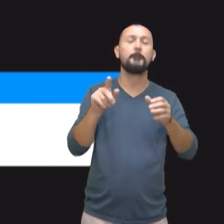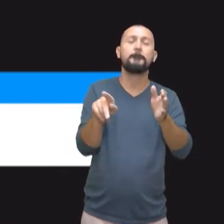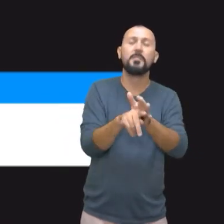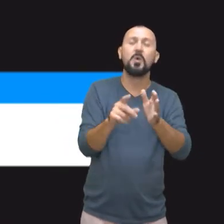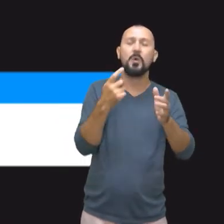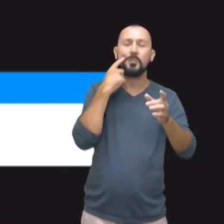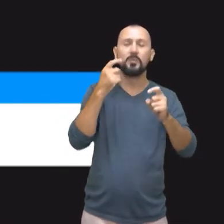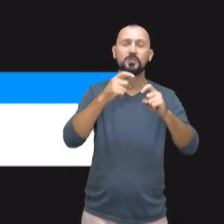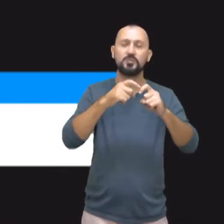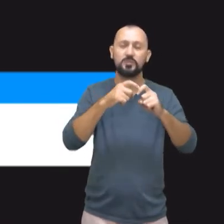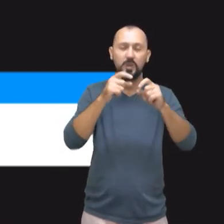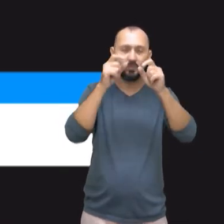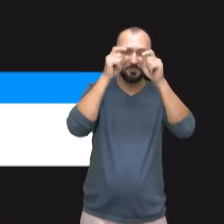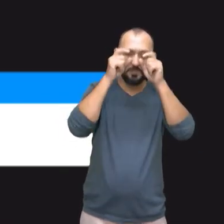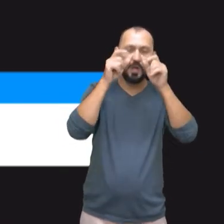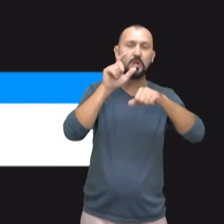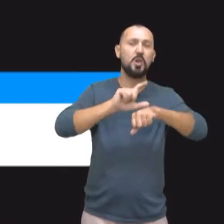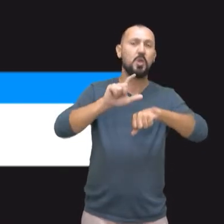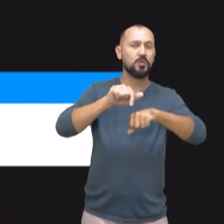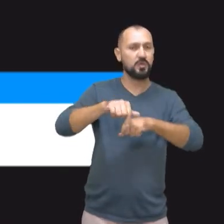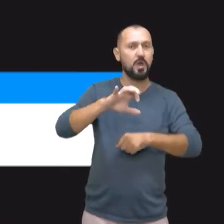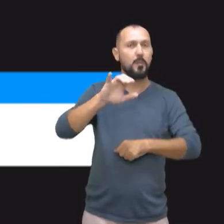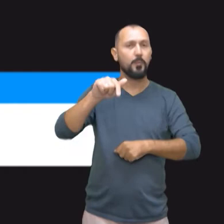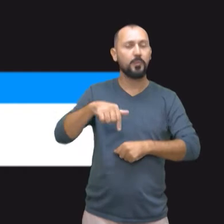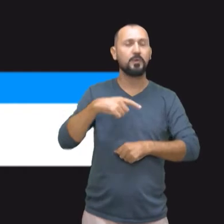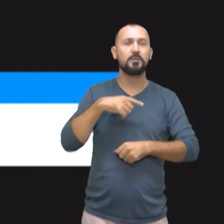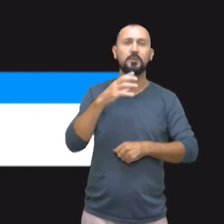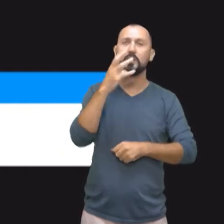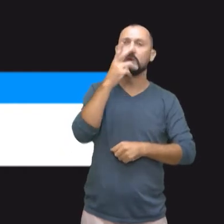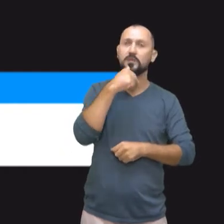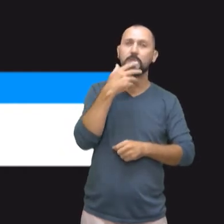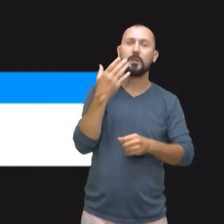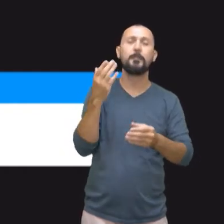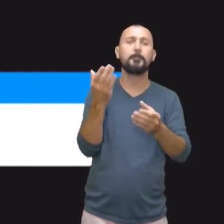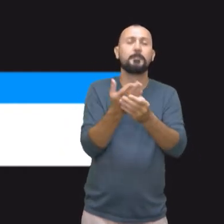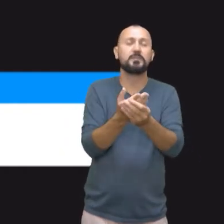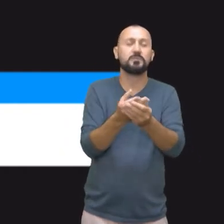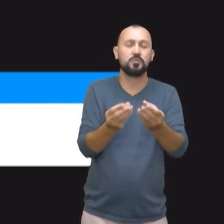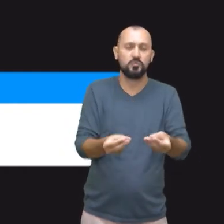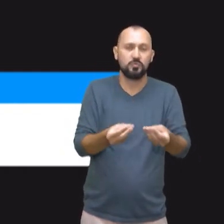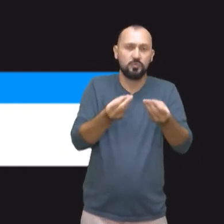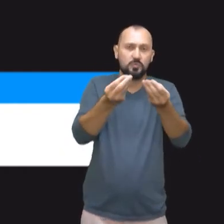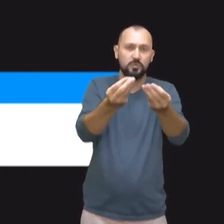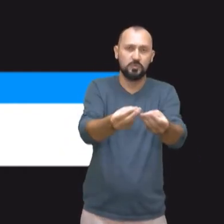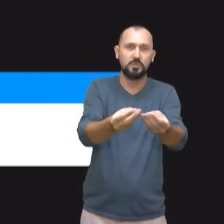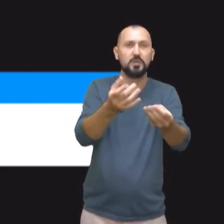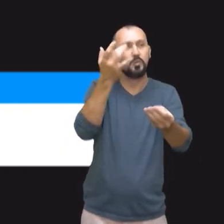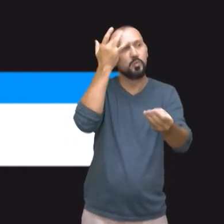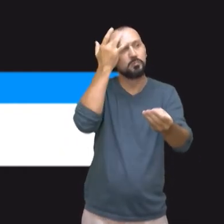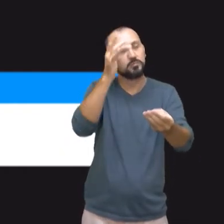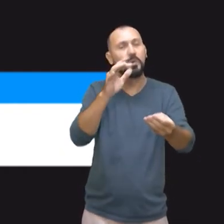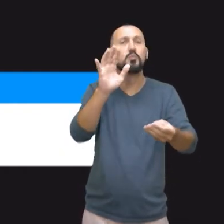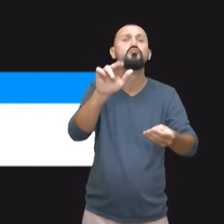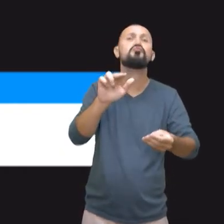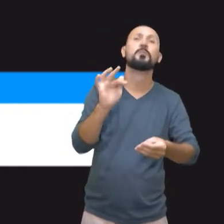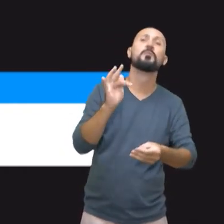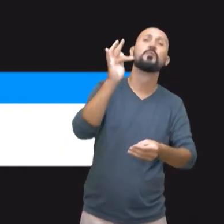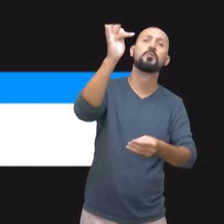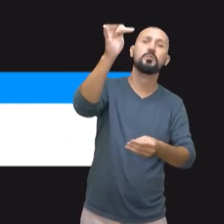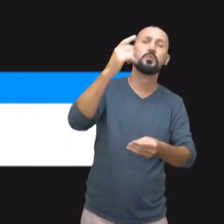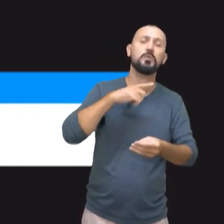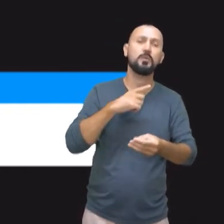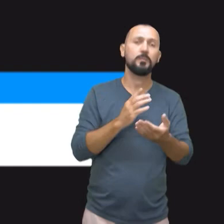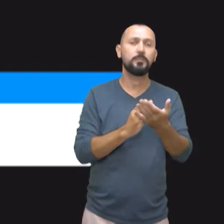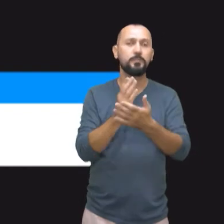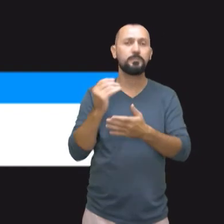as clínicas e as óticas de Campo Grande. Nós entramos, né, demorou um pouco, mas agora está aprovado. A gente nunca sabe, né, o que